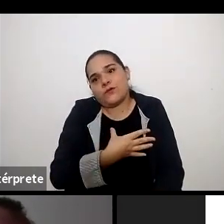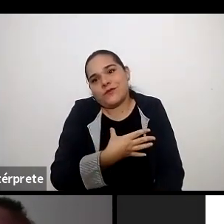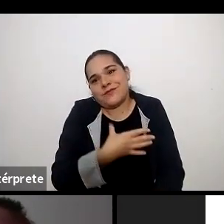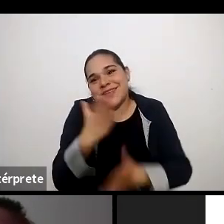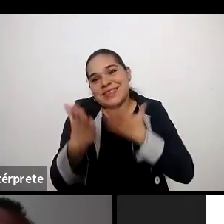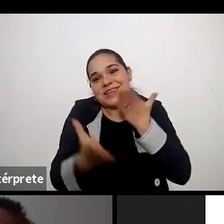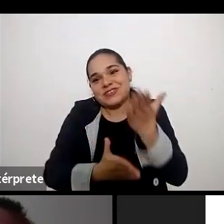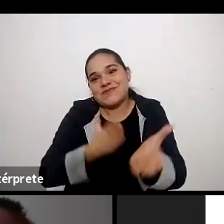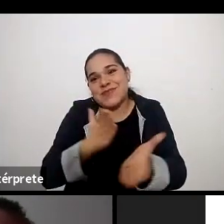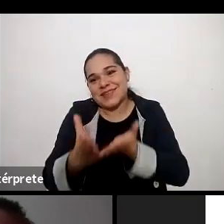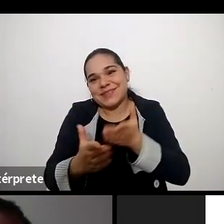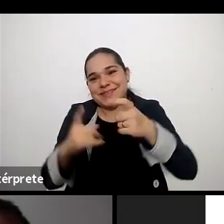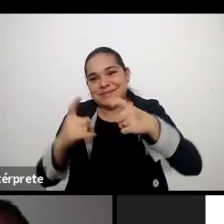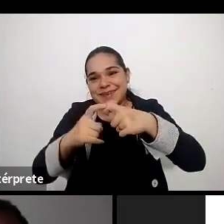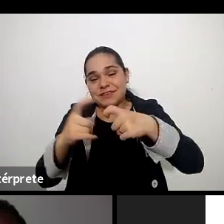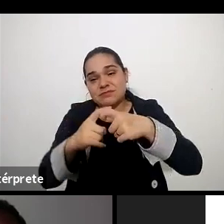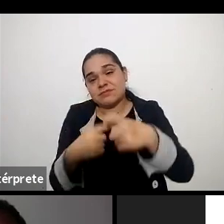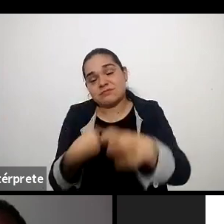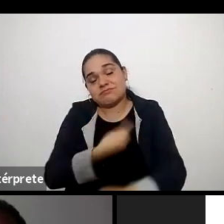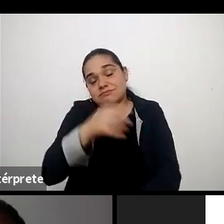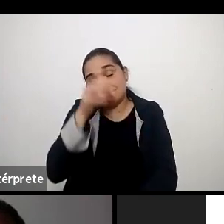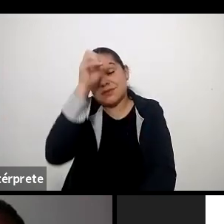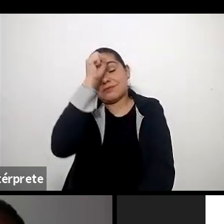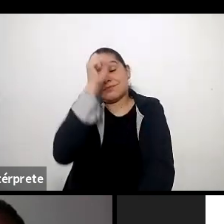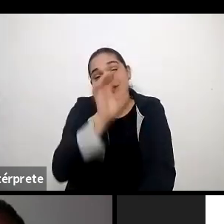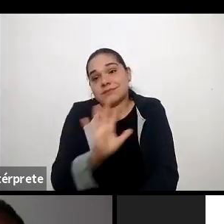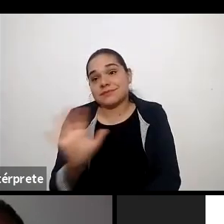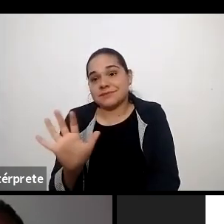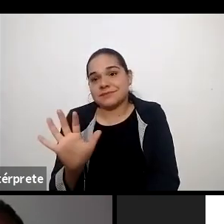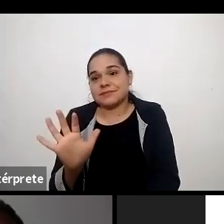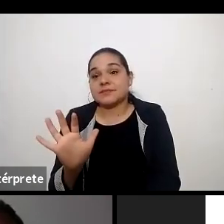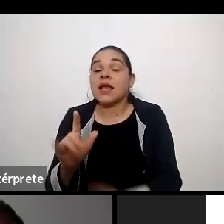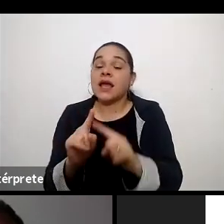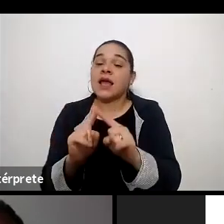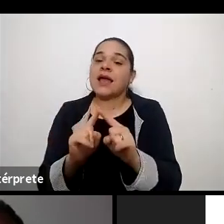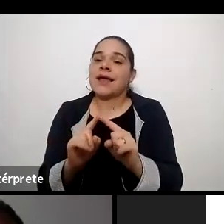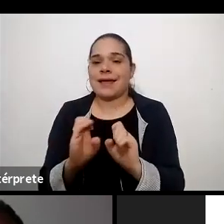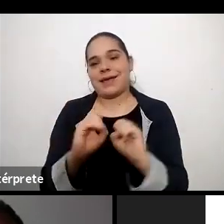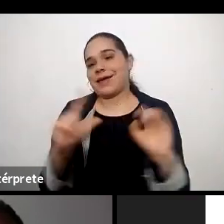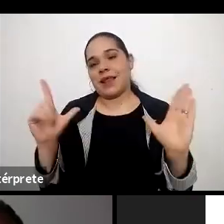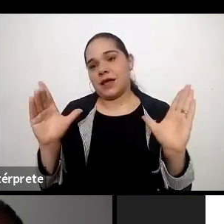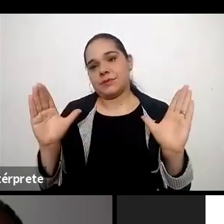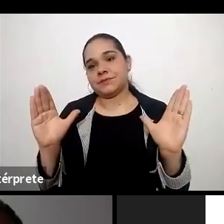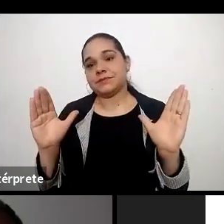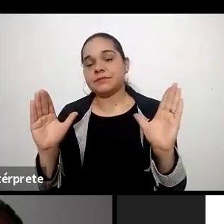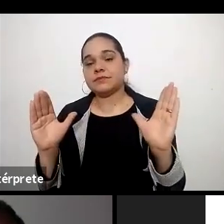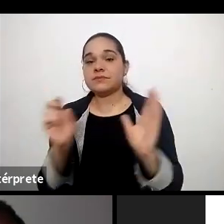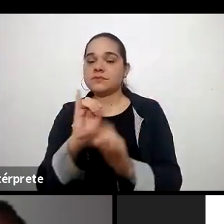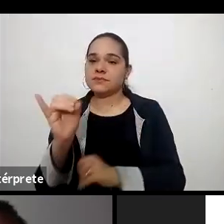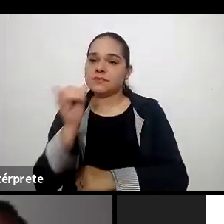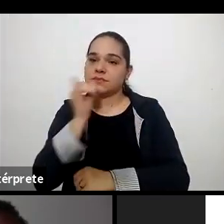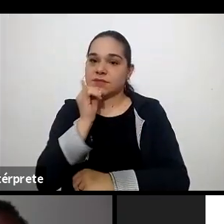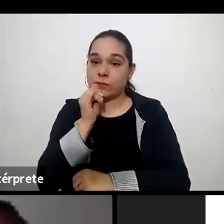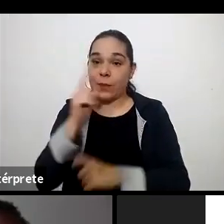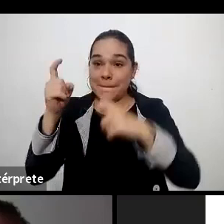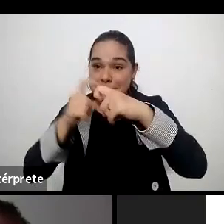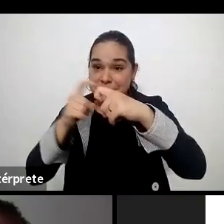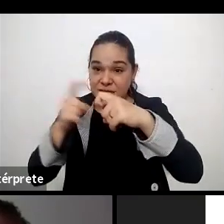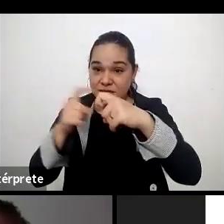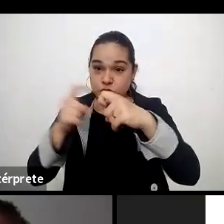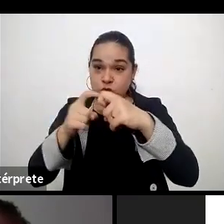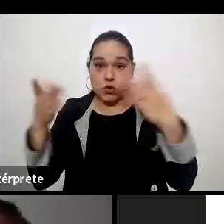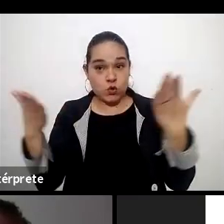aprender e isso veio também tem conto porque lógico se um médico o médico hoje